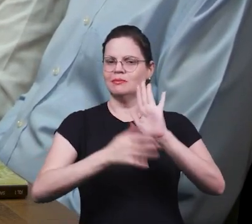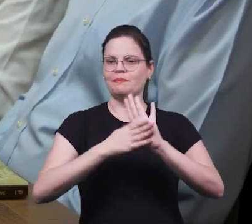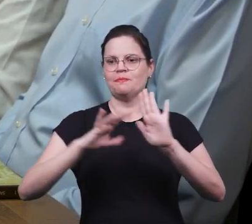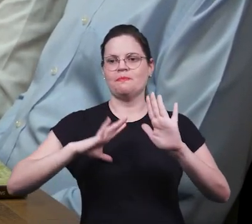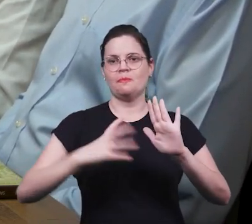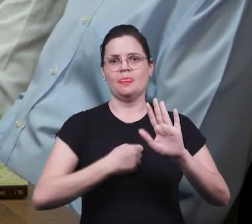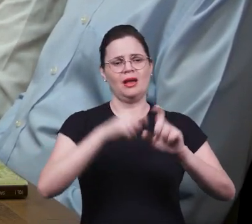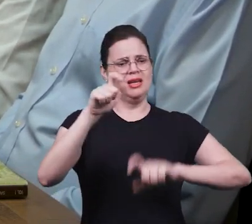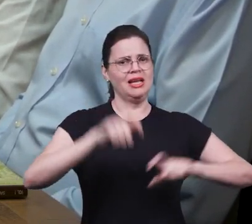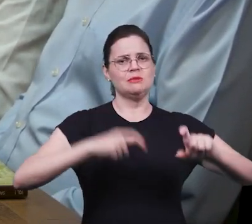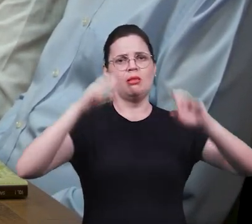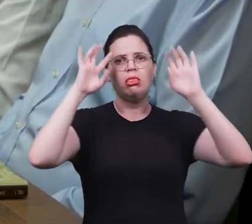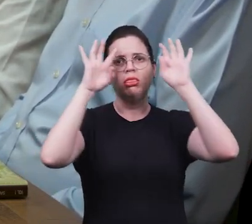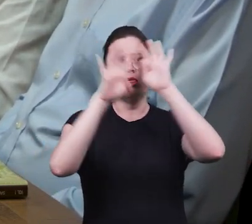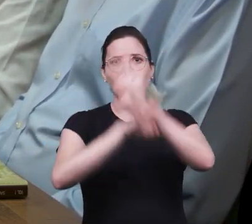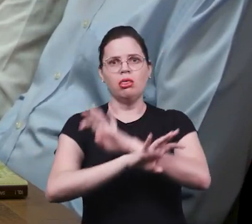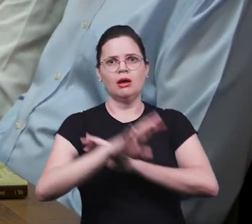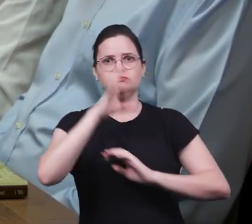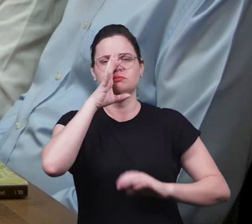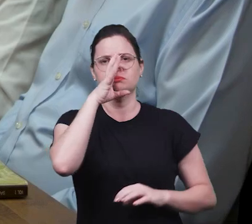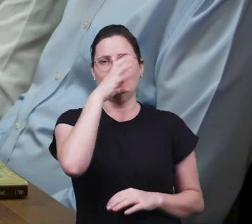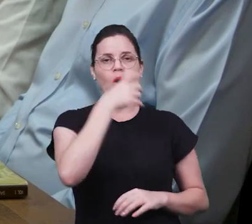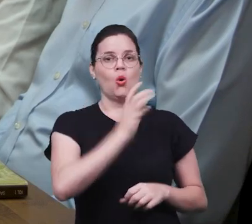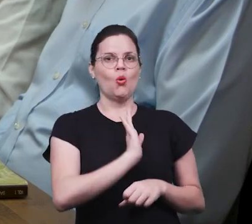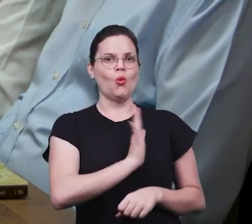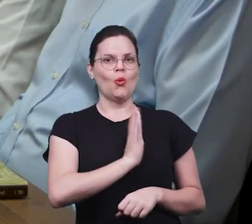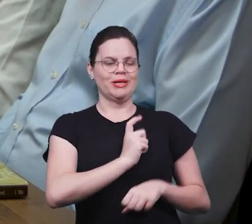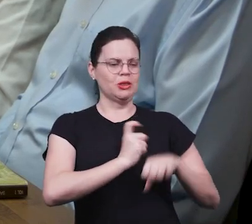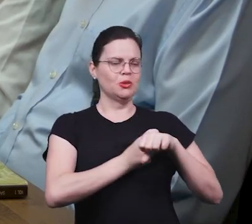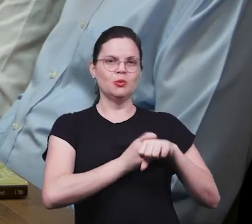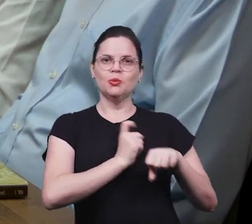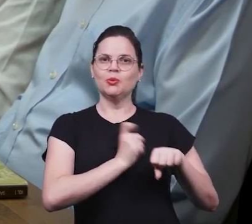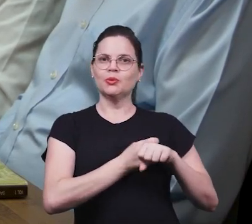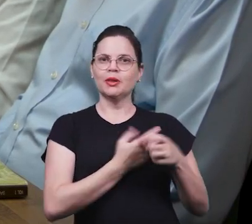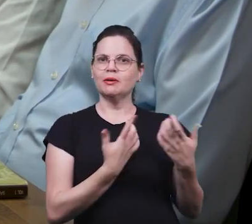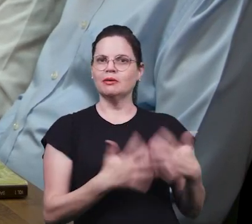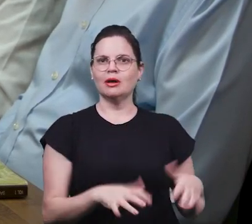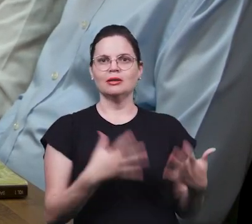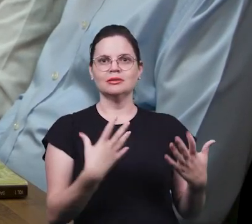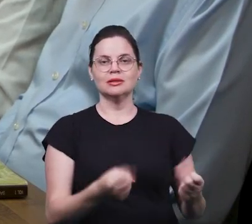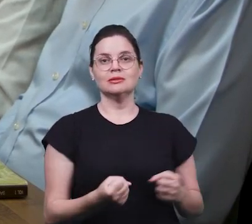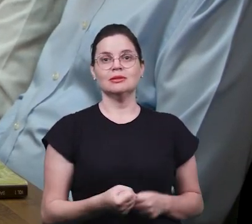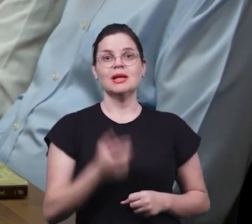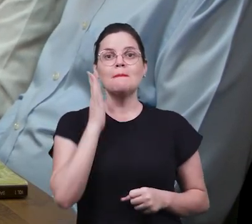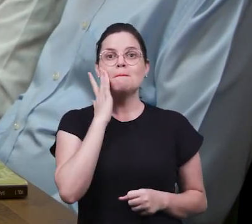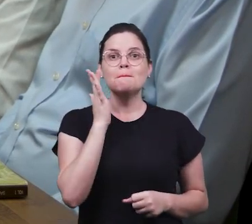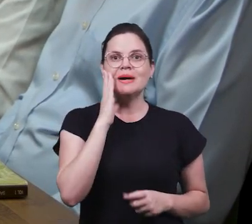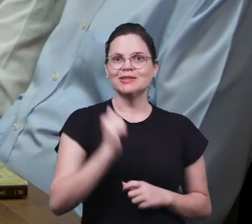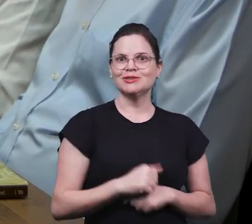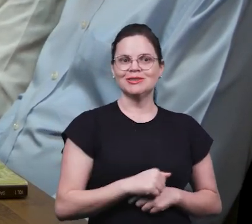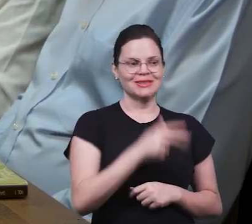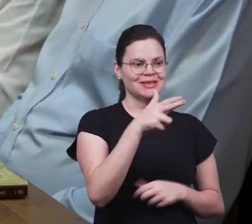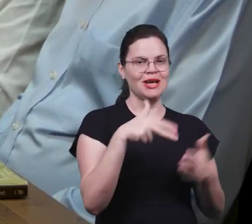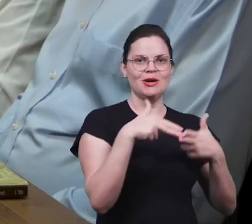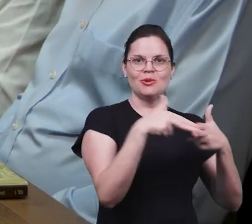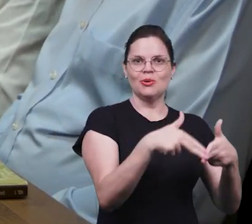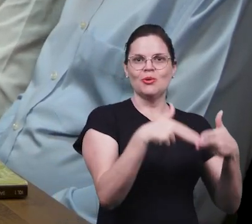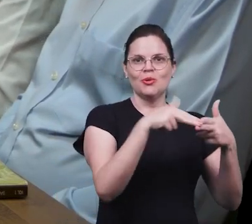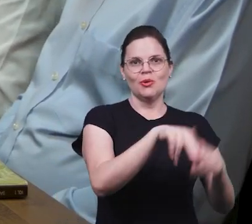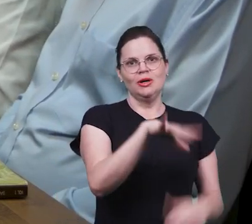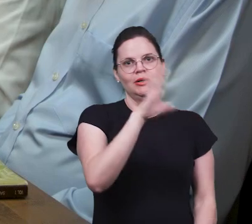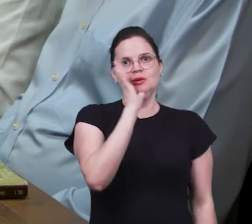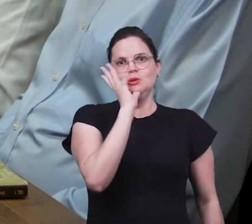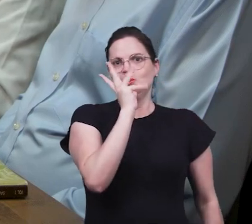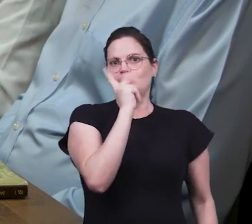Noé, ninguém podia entender a loucura de Noé. Começou fazendo uma arca desse imensa tamanho a vida inteira, porque aquilo ali durou